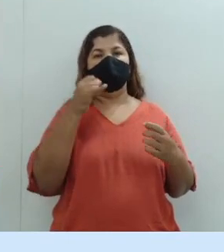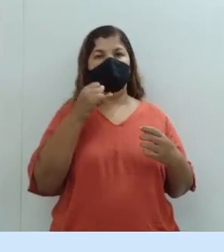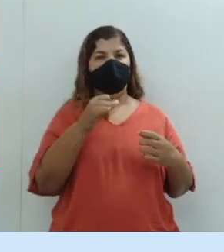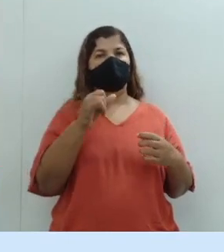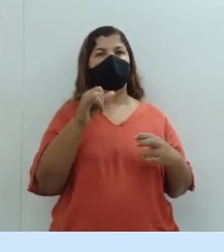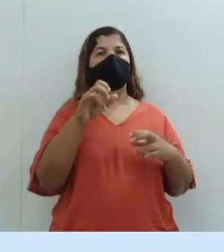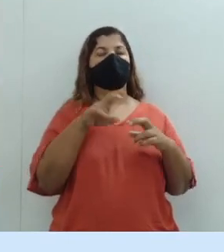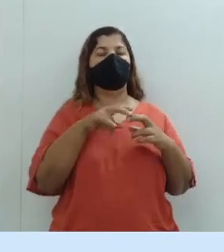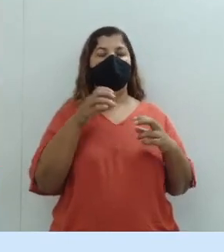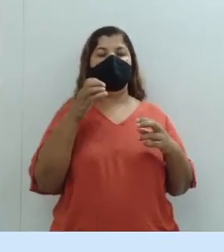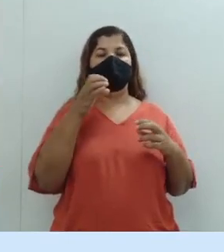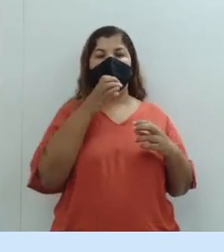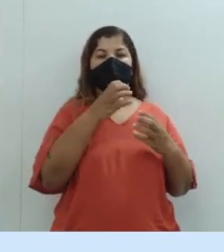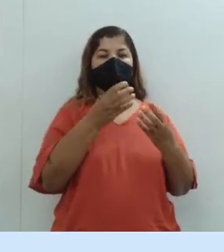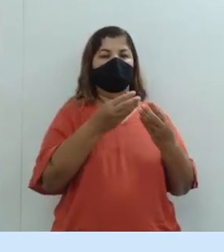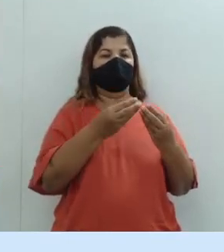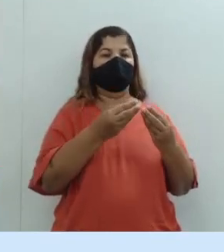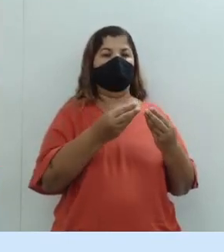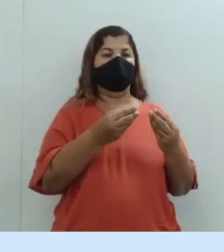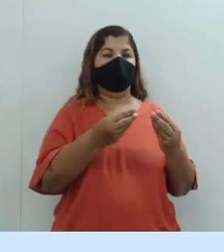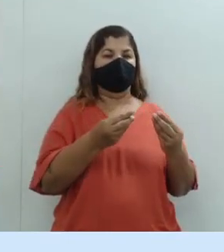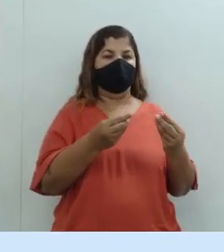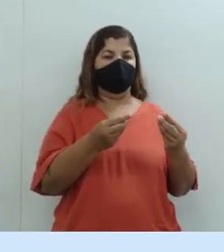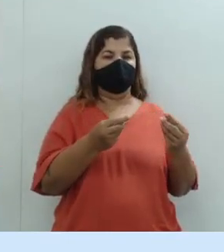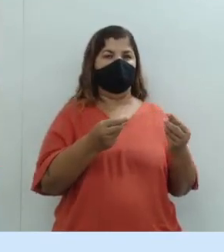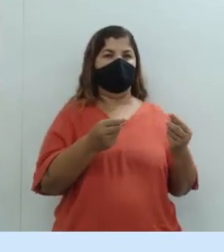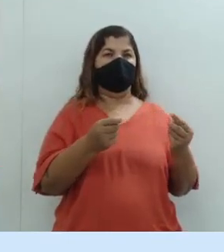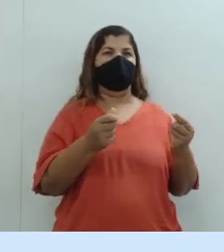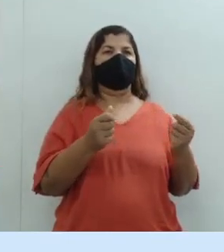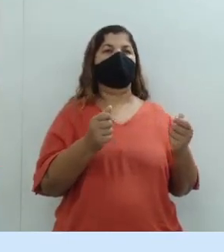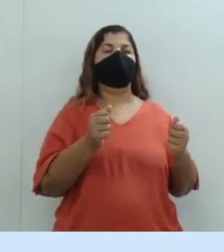que ele queime mesmo para que possa